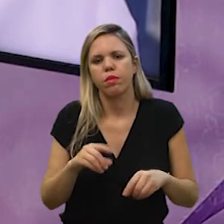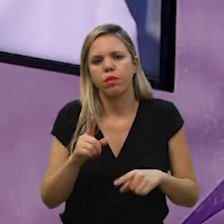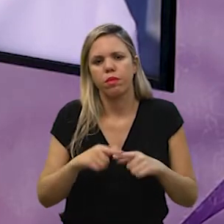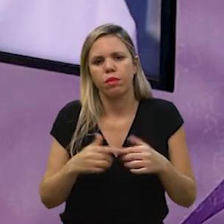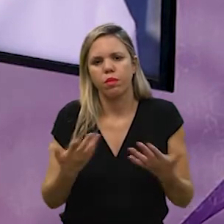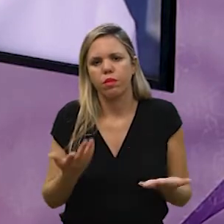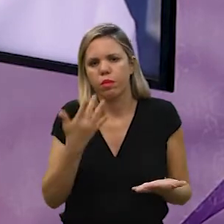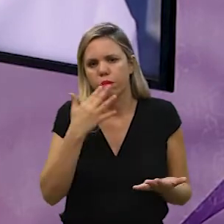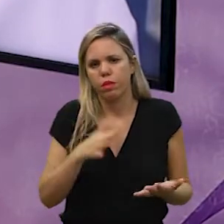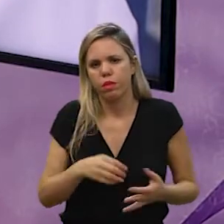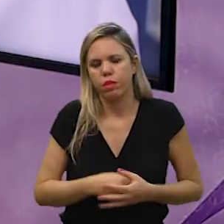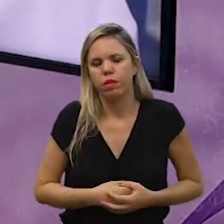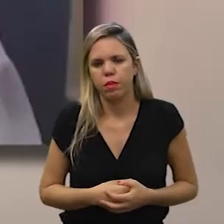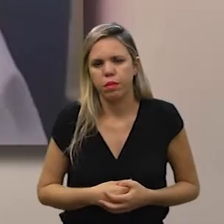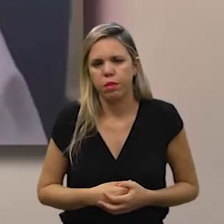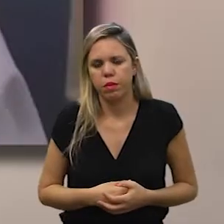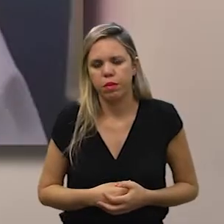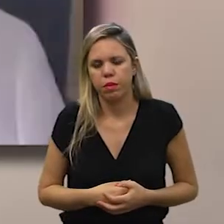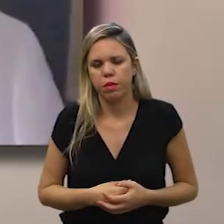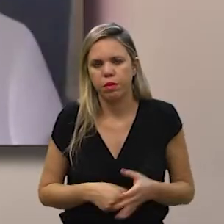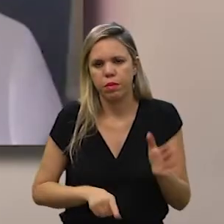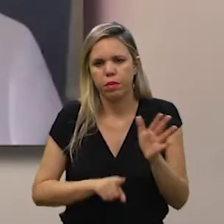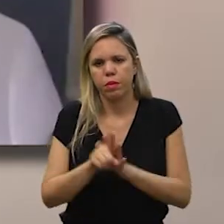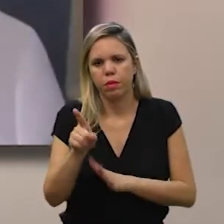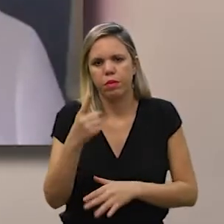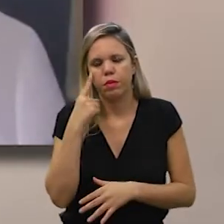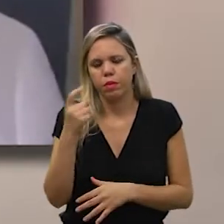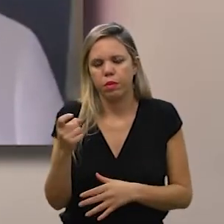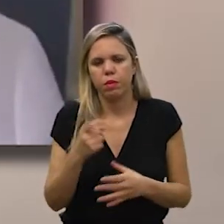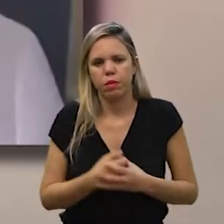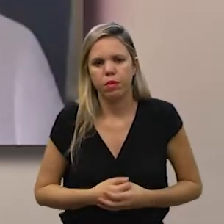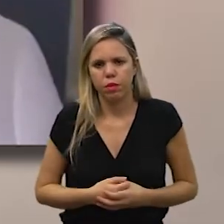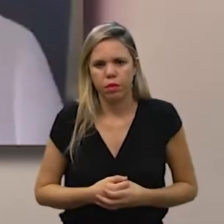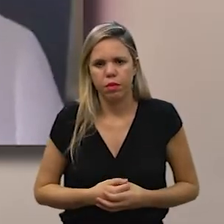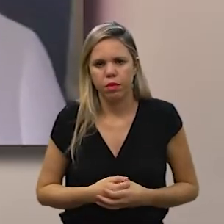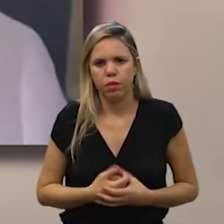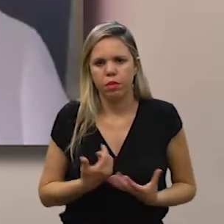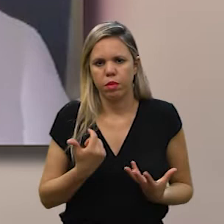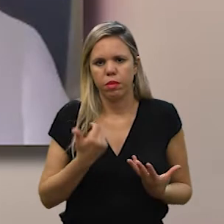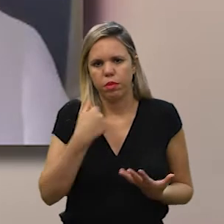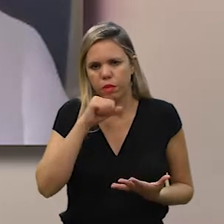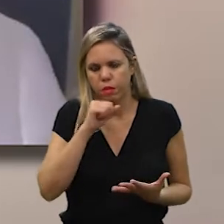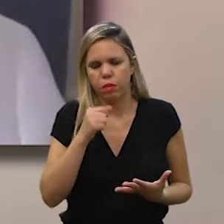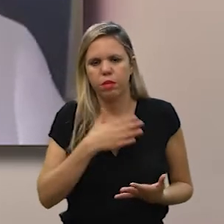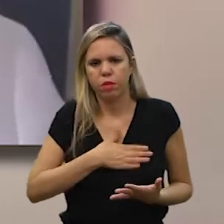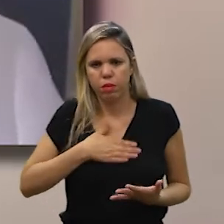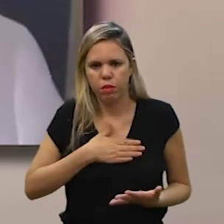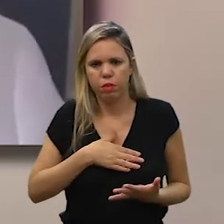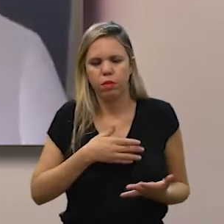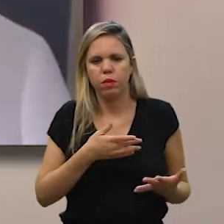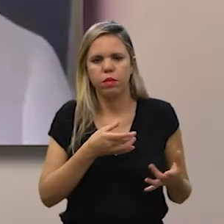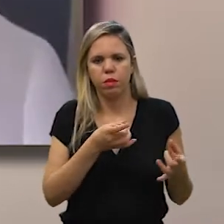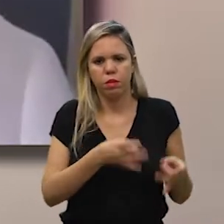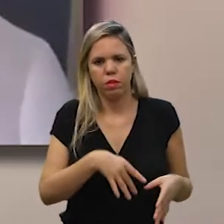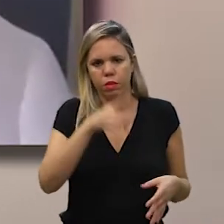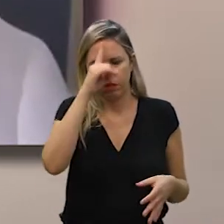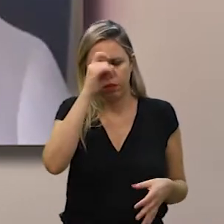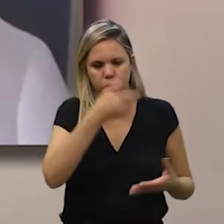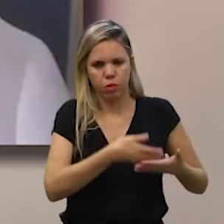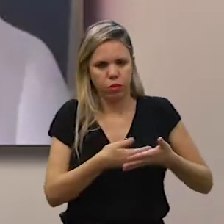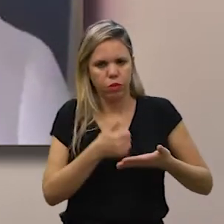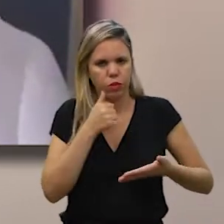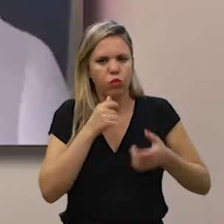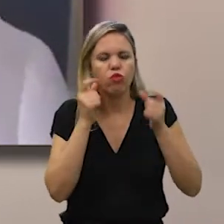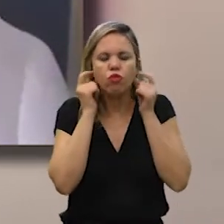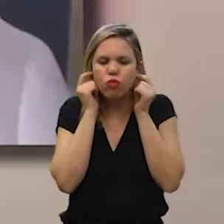esses acessórios na criança? Bom, essa pergunta é bastante interessante, porque muitas mães gostam já de sair da maternidade com